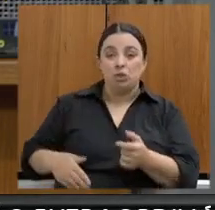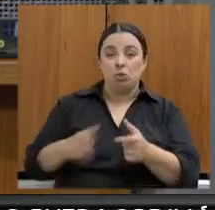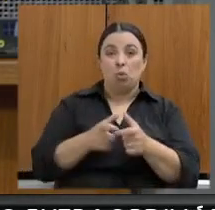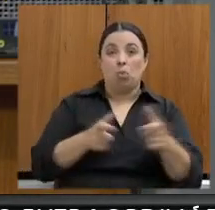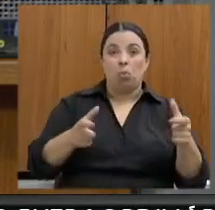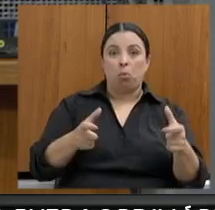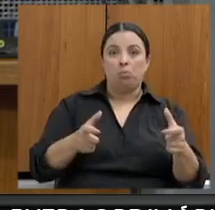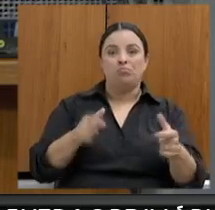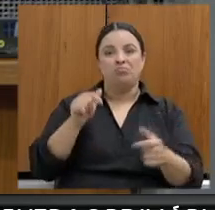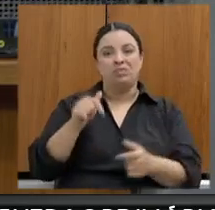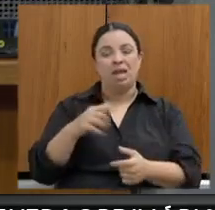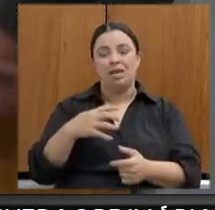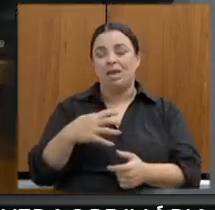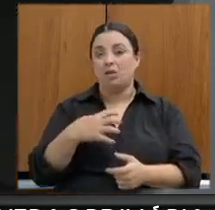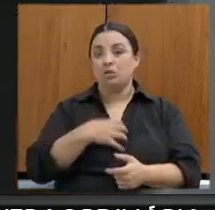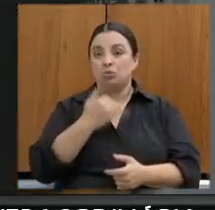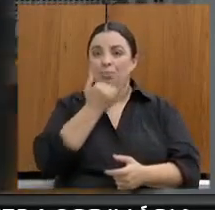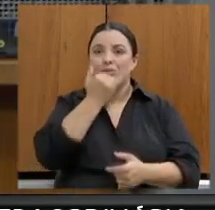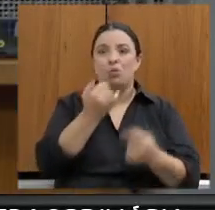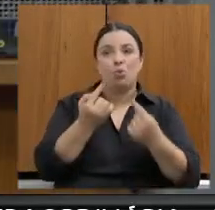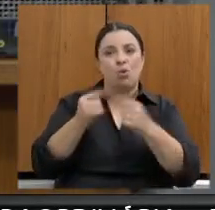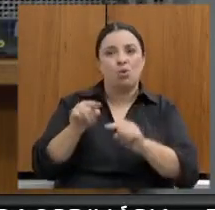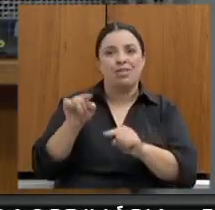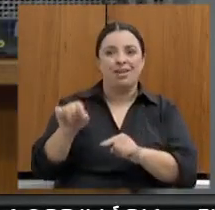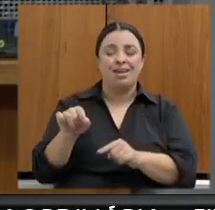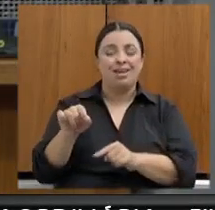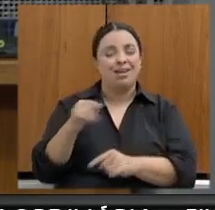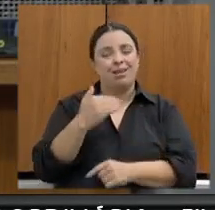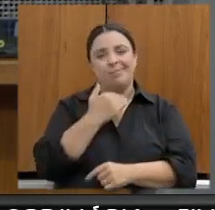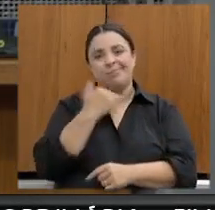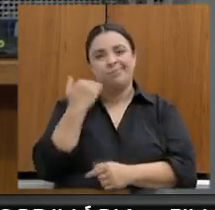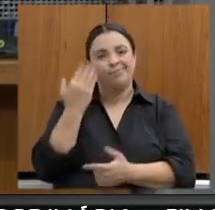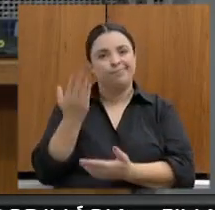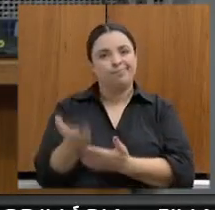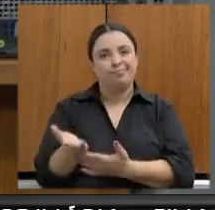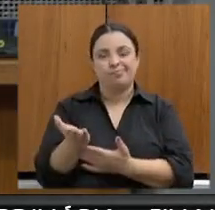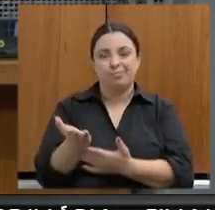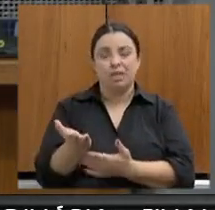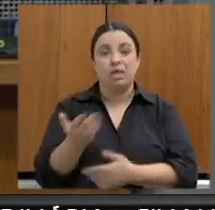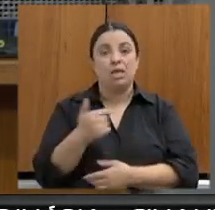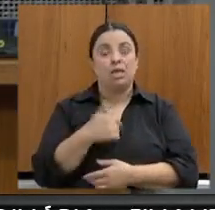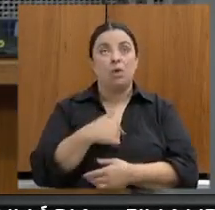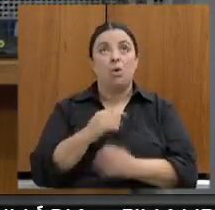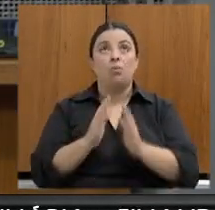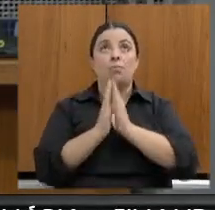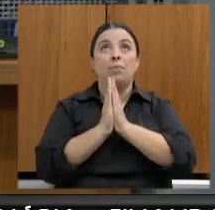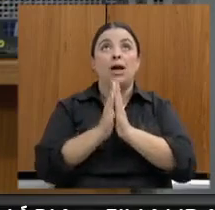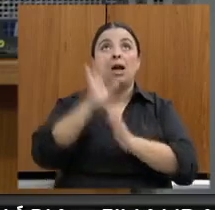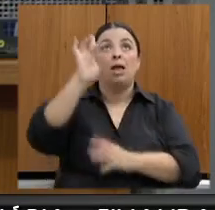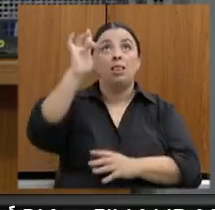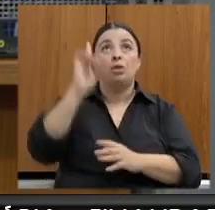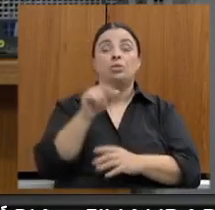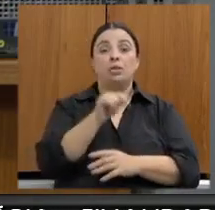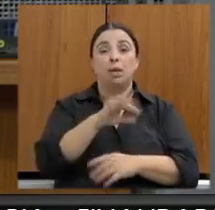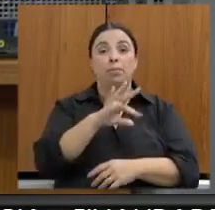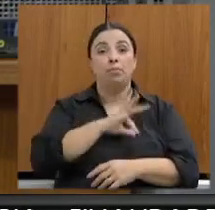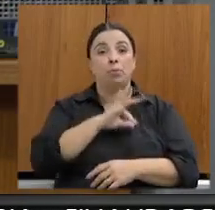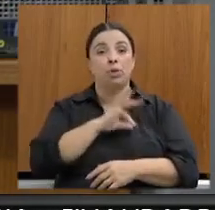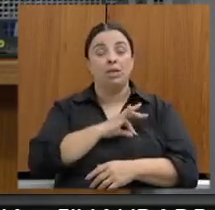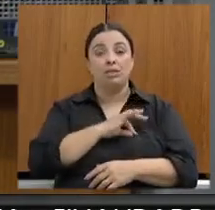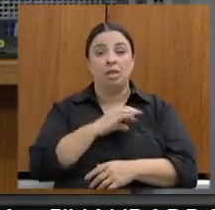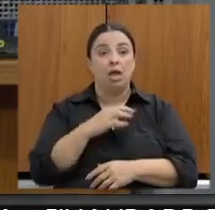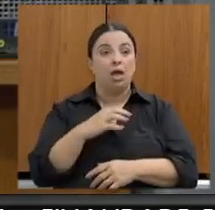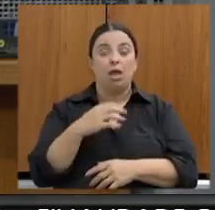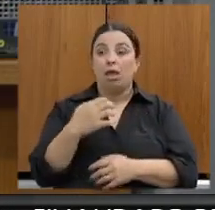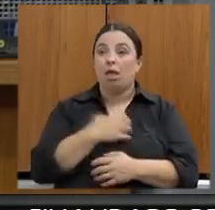eu peço a Deus que a polícia eu nunca mais seja apanhado de surpresa ter só um homem